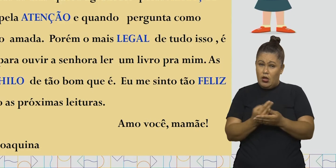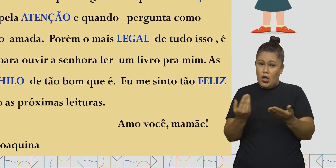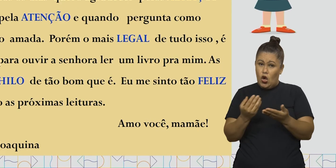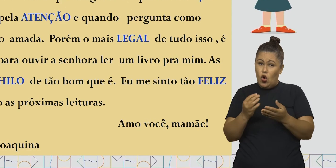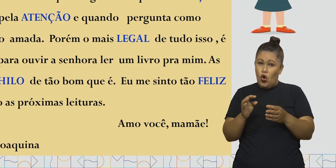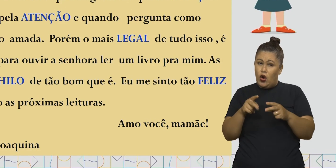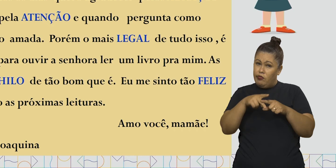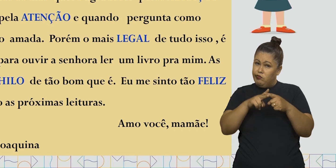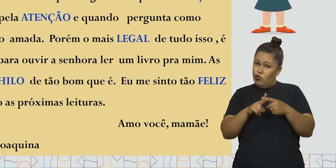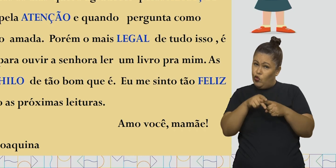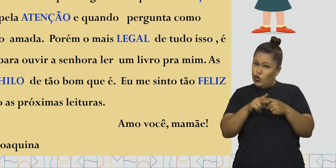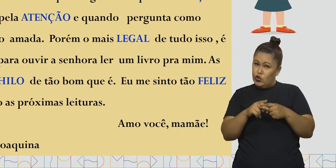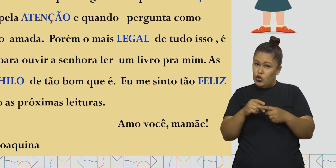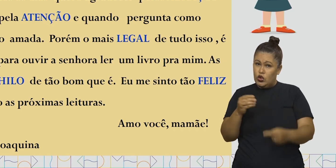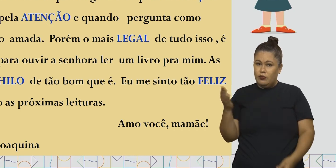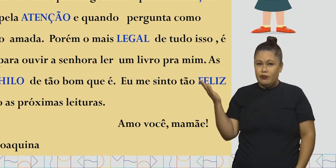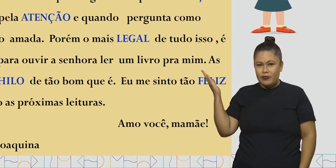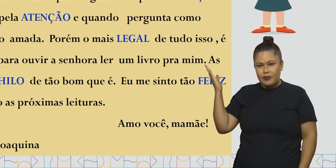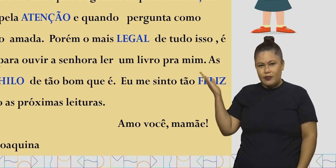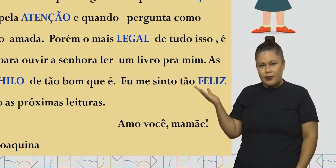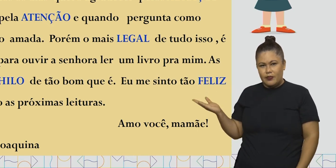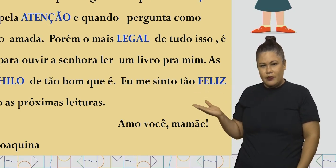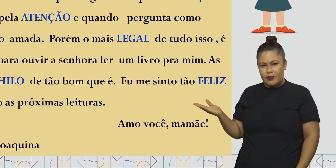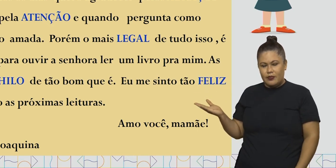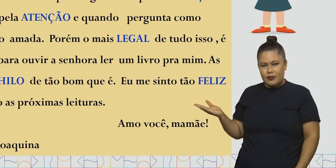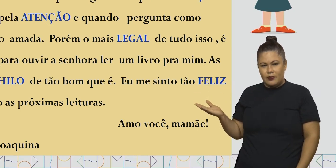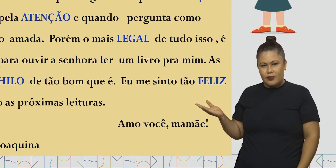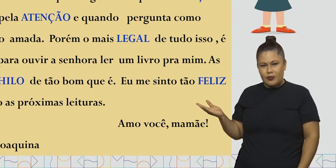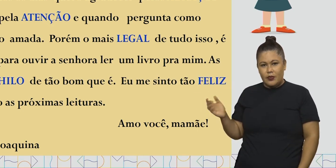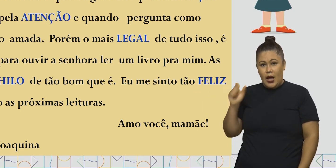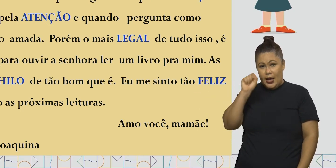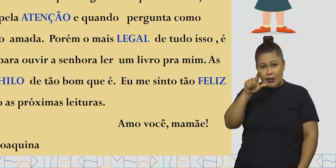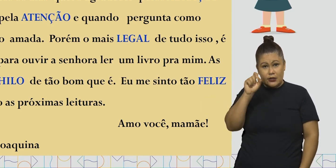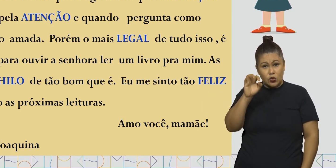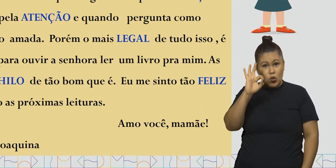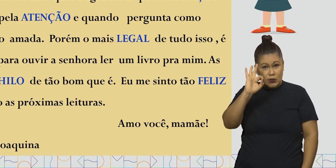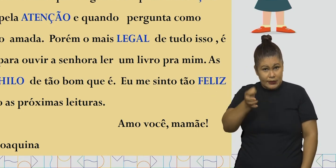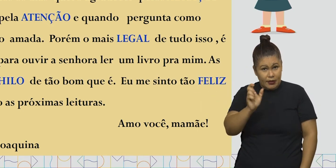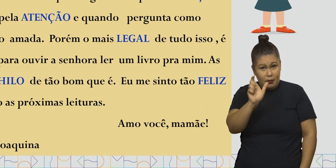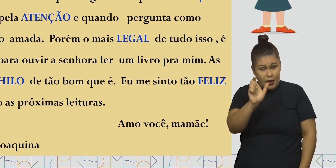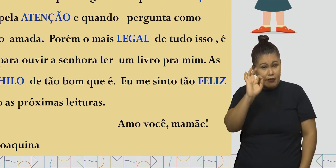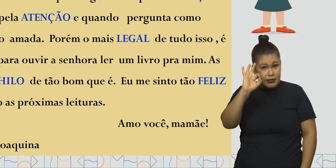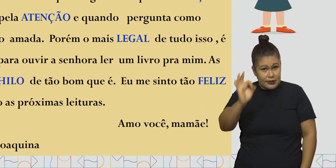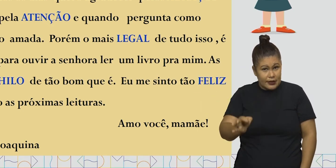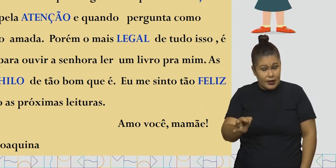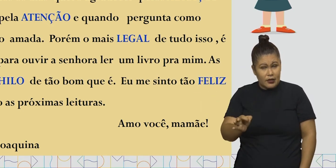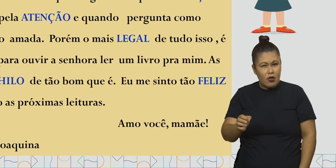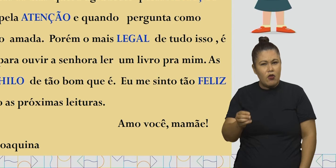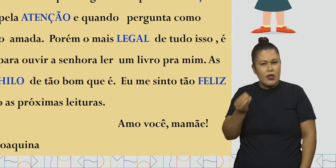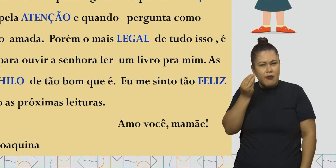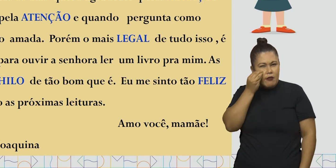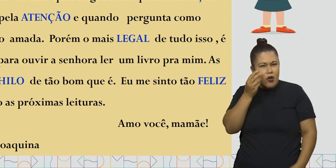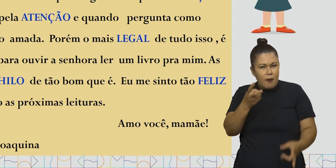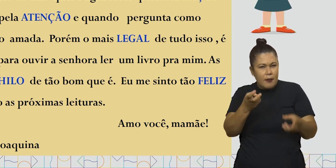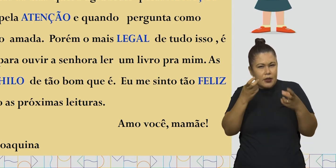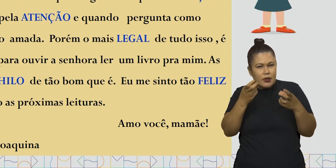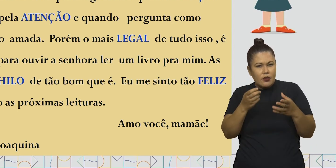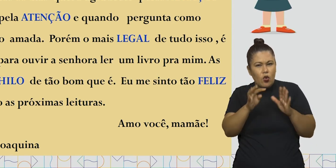Vejam como ficou melhor esse texto depois de corrigido. Faz ou não faz diferença,